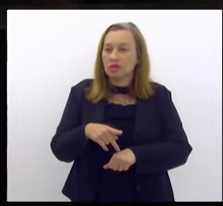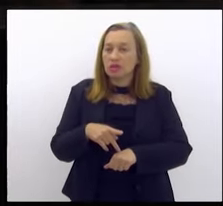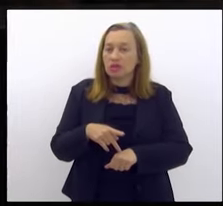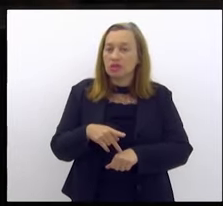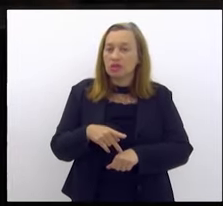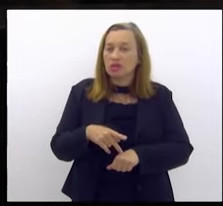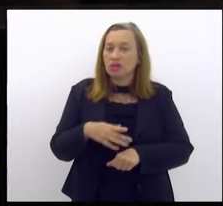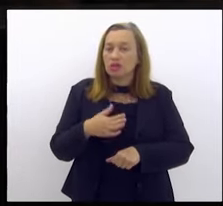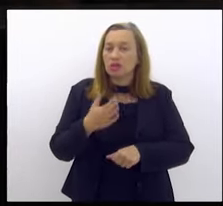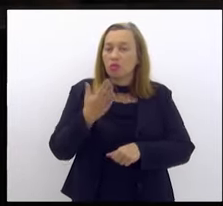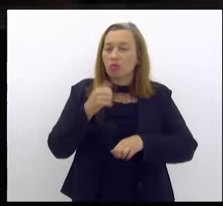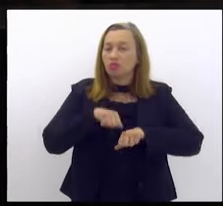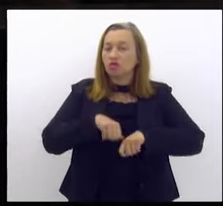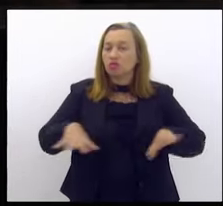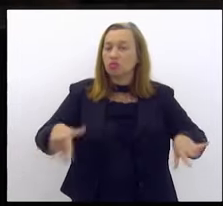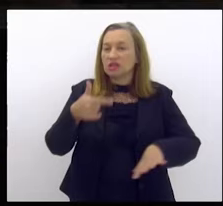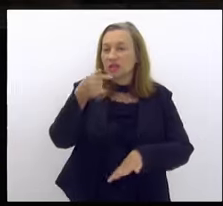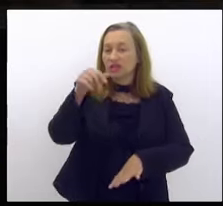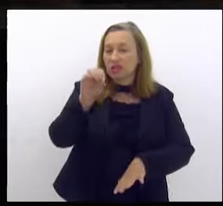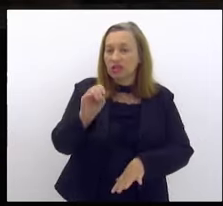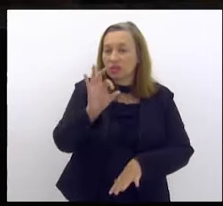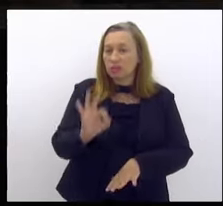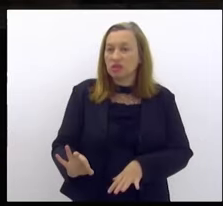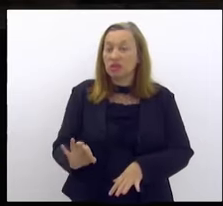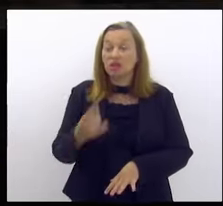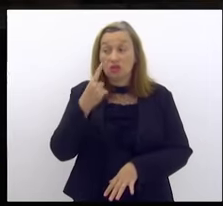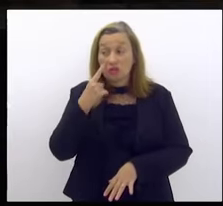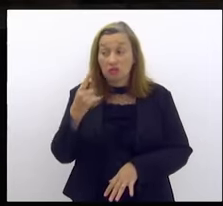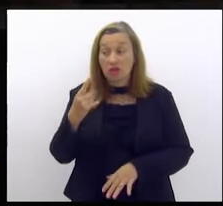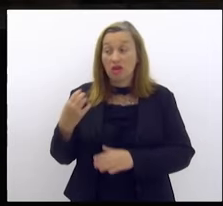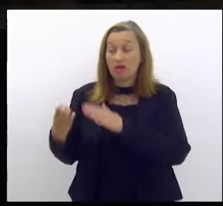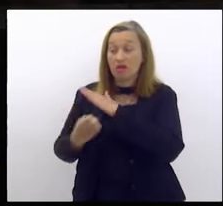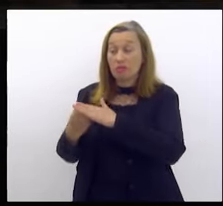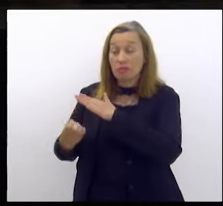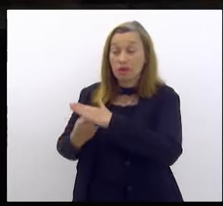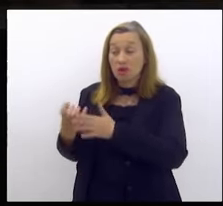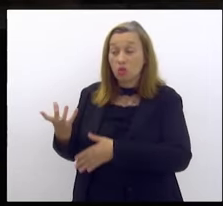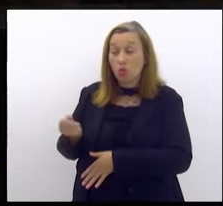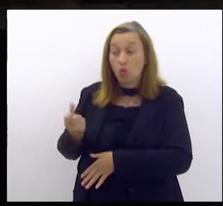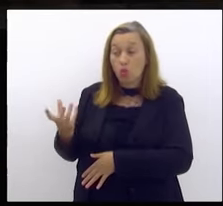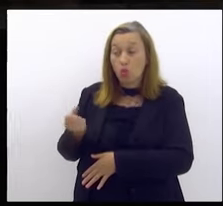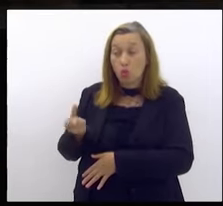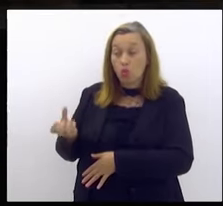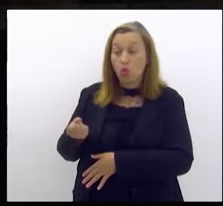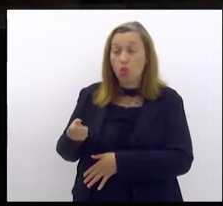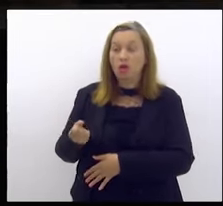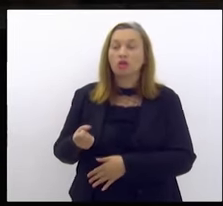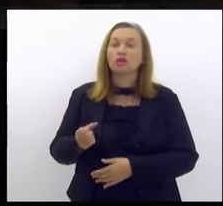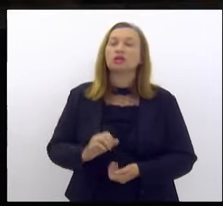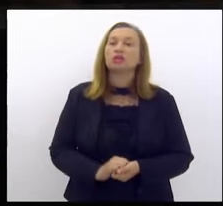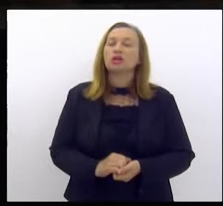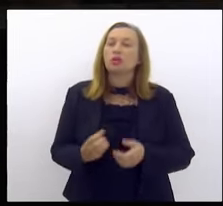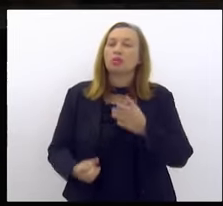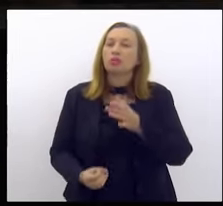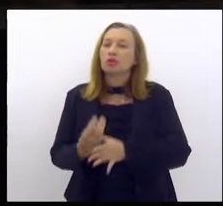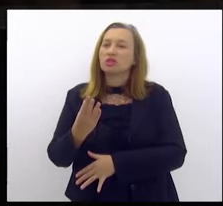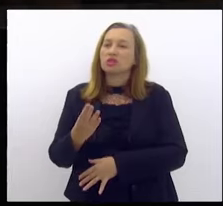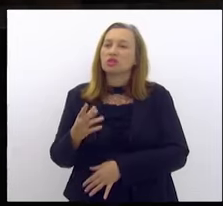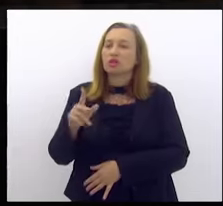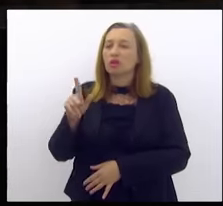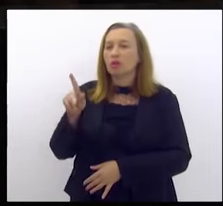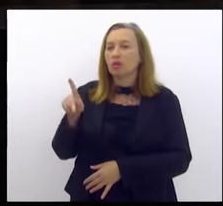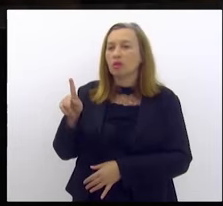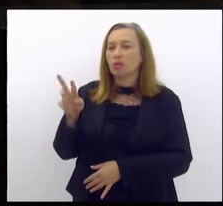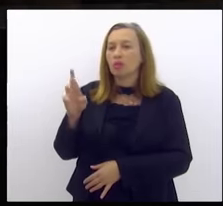Ou seja, a gente vê as grandes empresas lucrando. A gente vê, por exemplo, a maior produtora de proteína